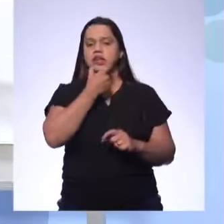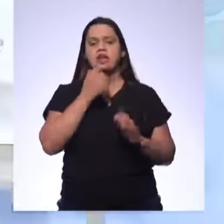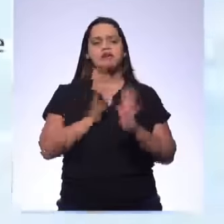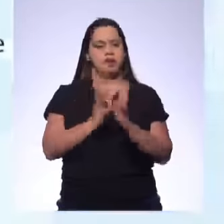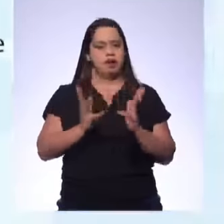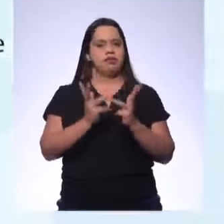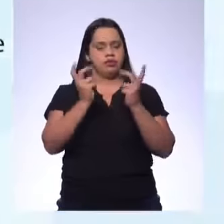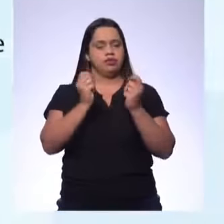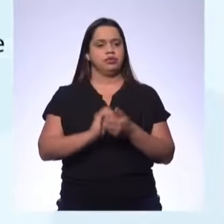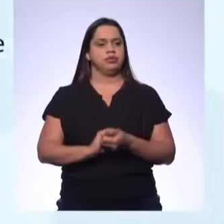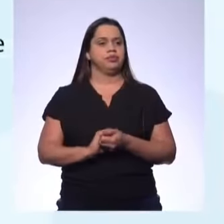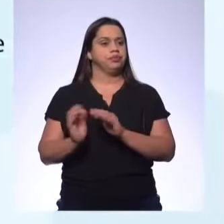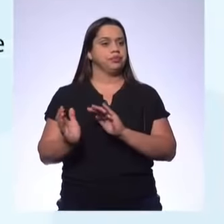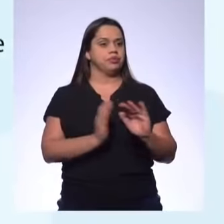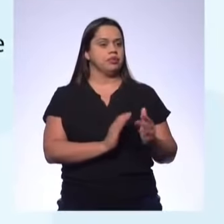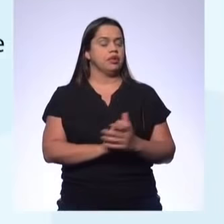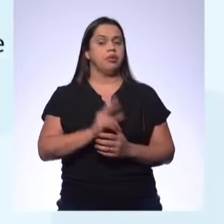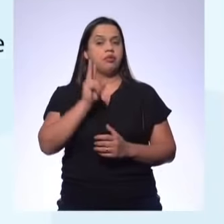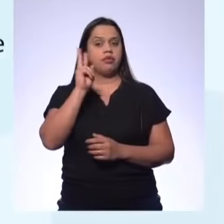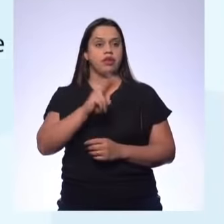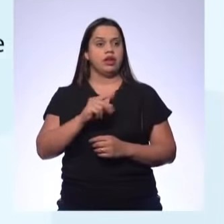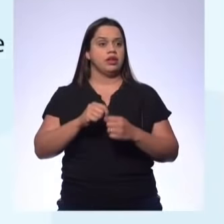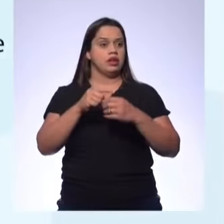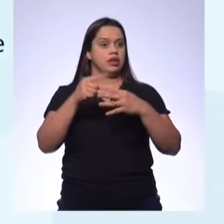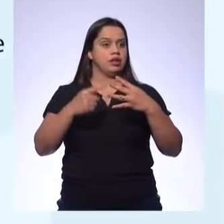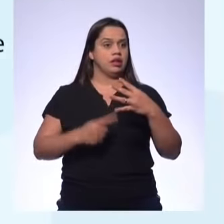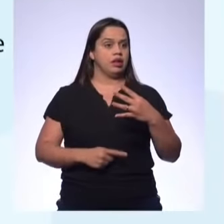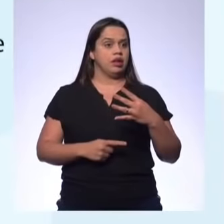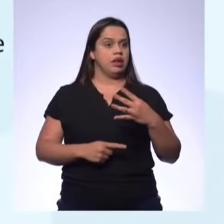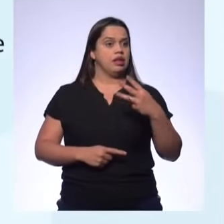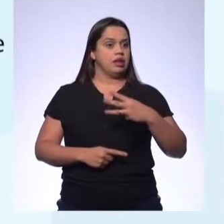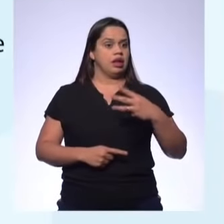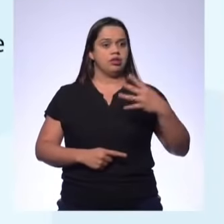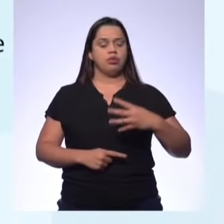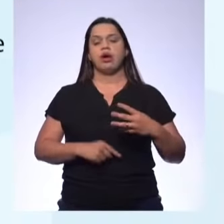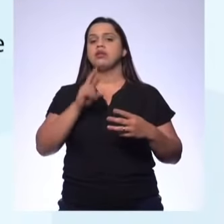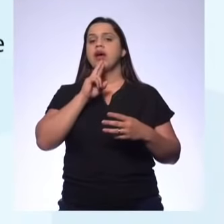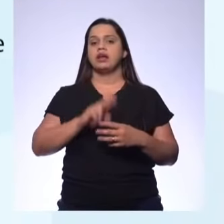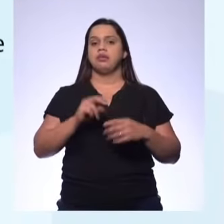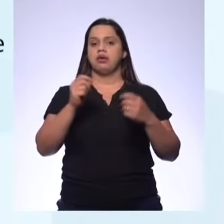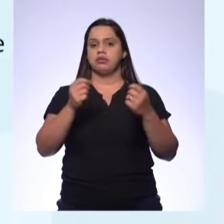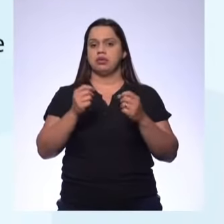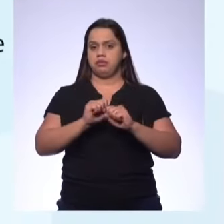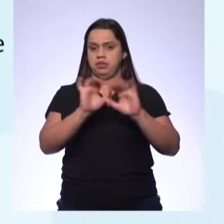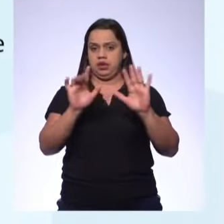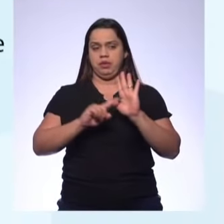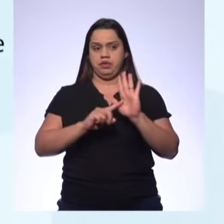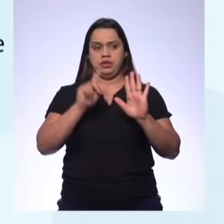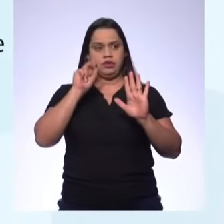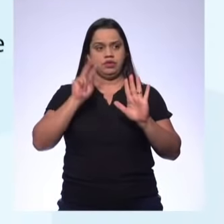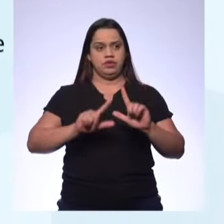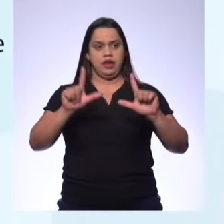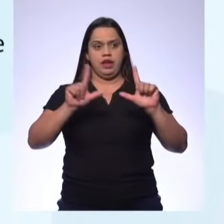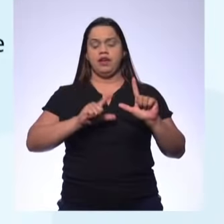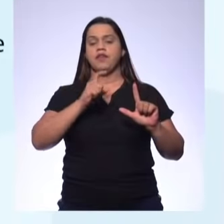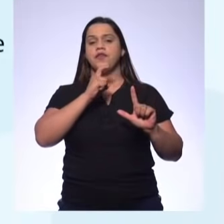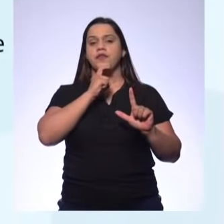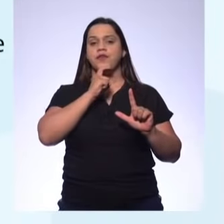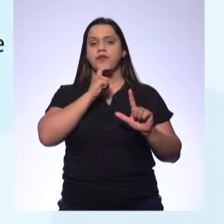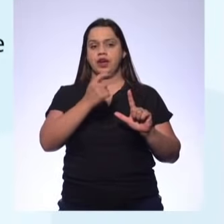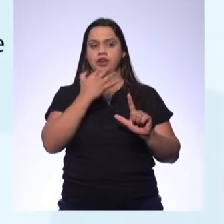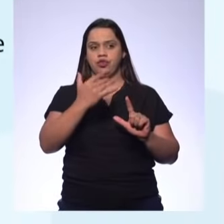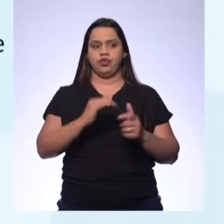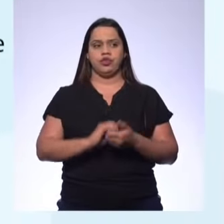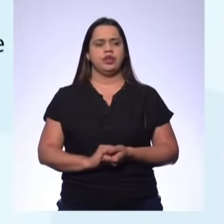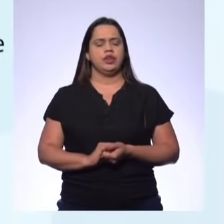por favor? Então, as possibilidades de respostas ali, gente. Are there water courses in your community? Há cursos de